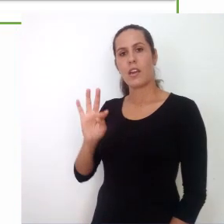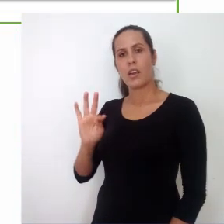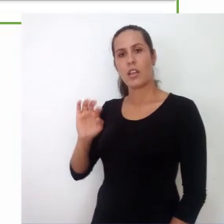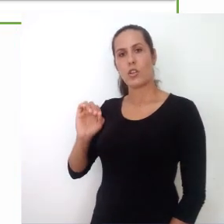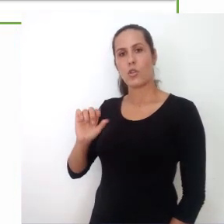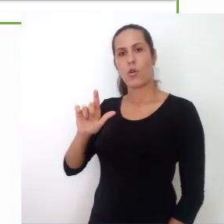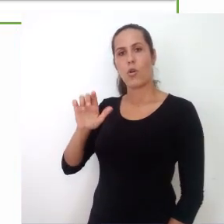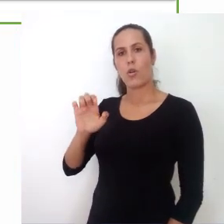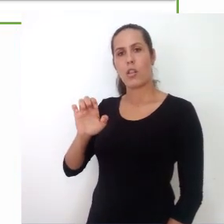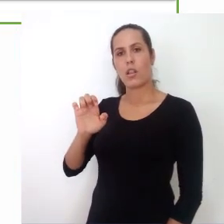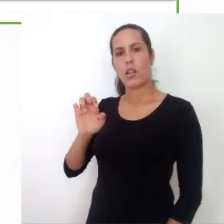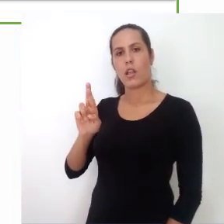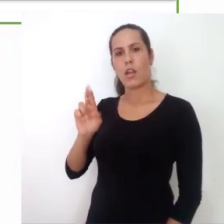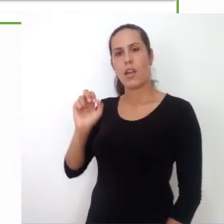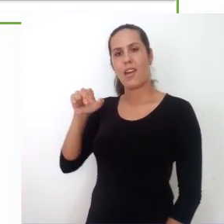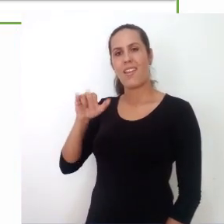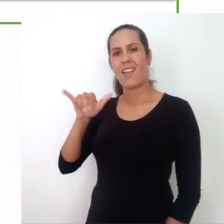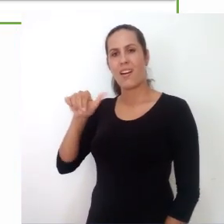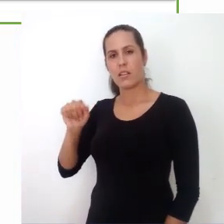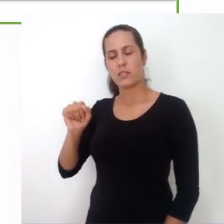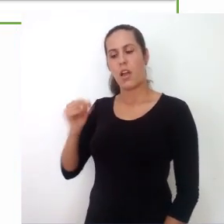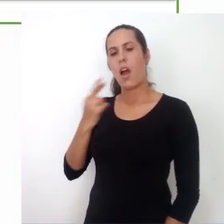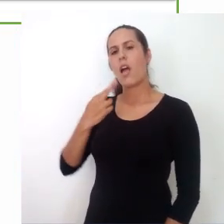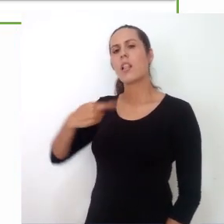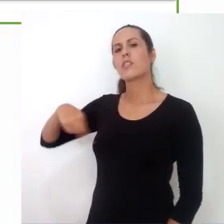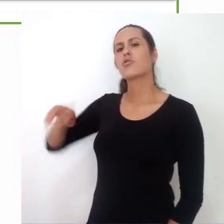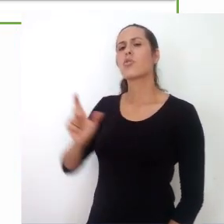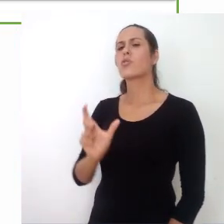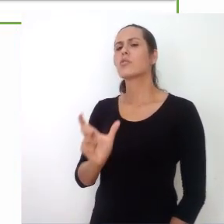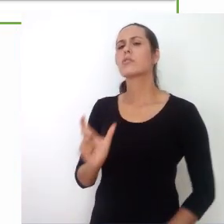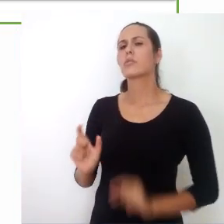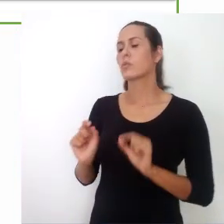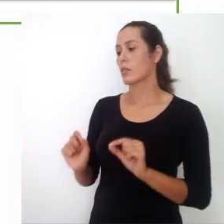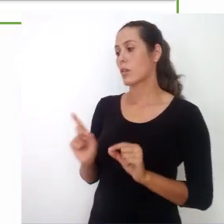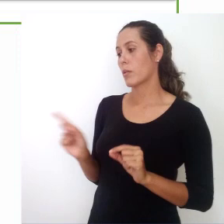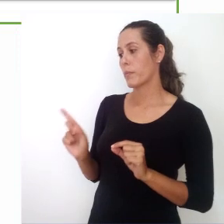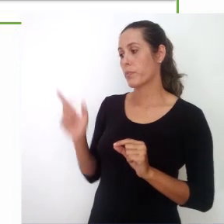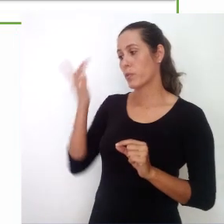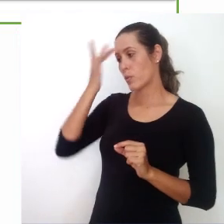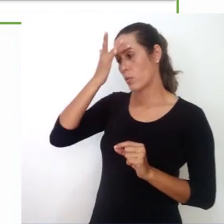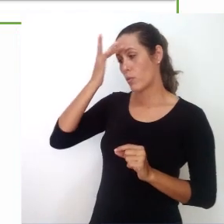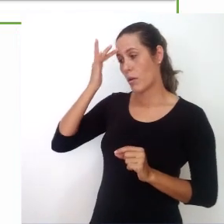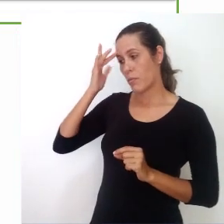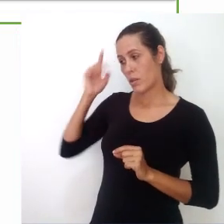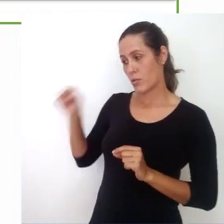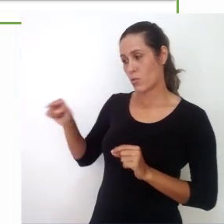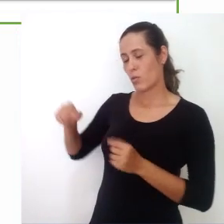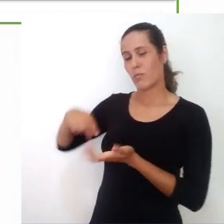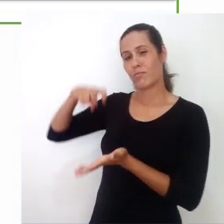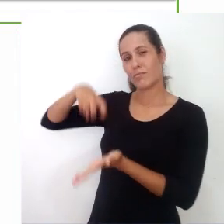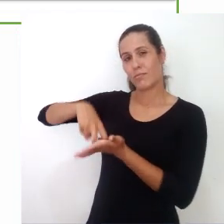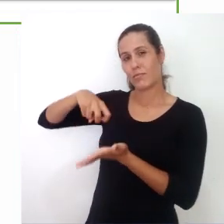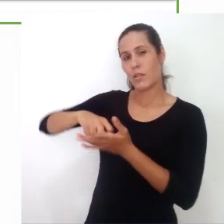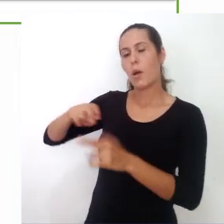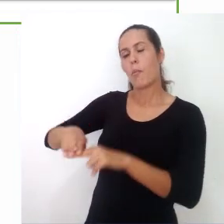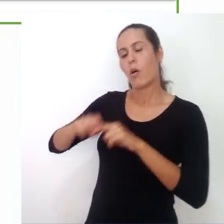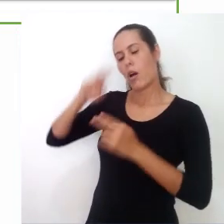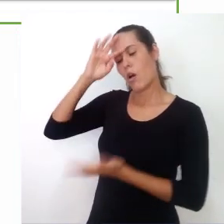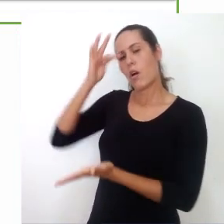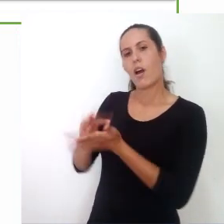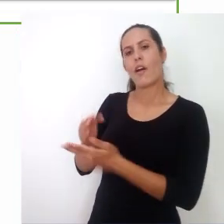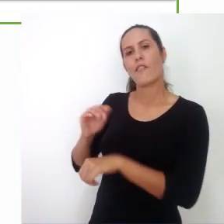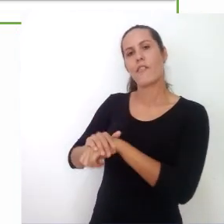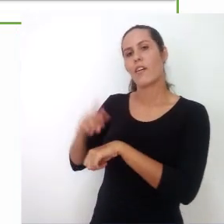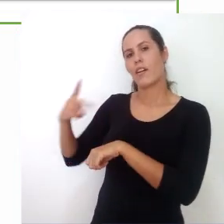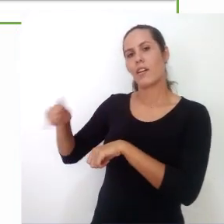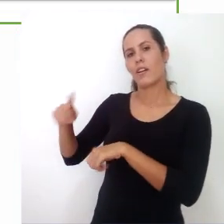vemos aqui duas imagens, mais uma vez, nós vemos uma pessoa sendo castigada por uma questão da sua fé,